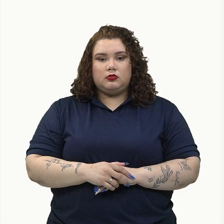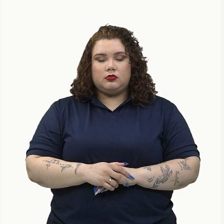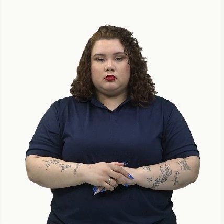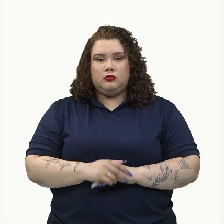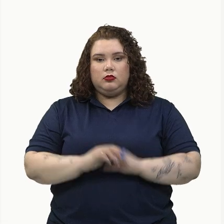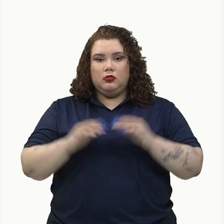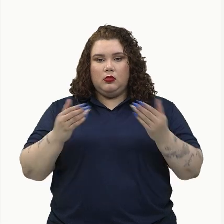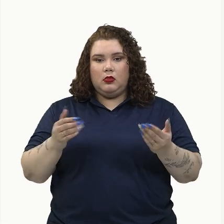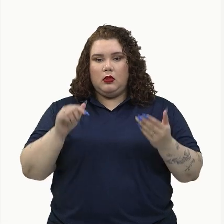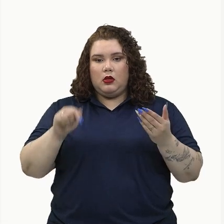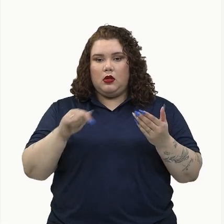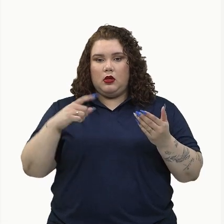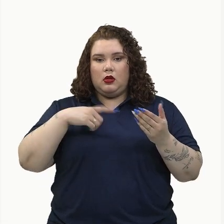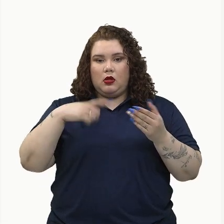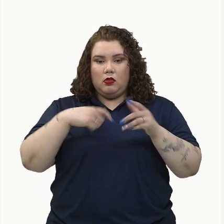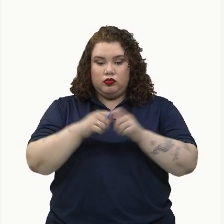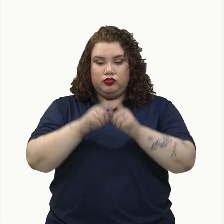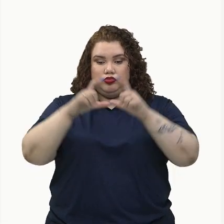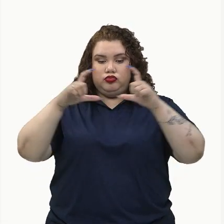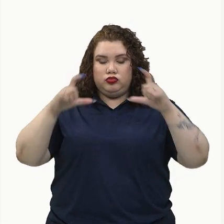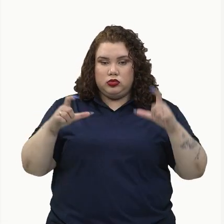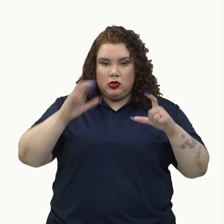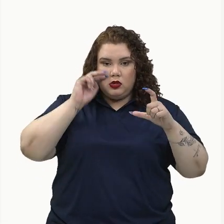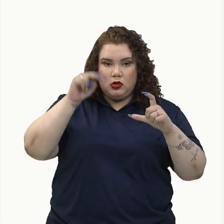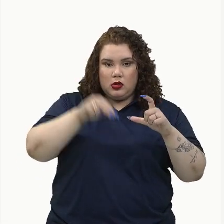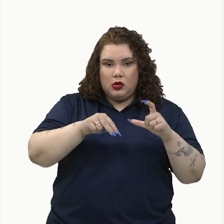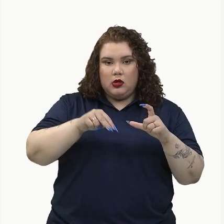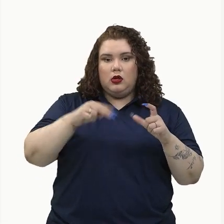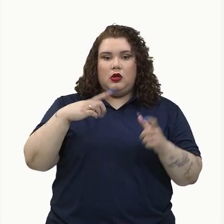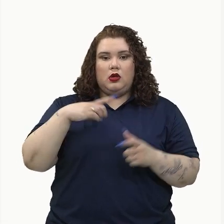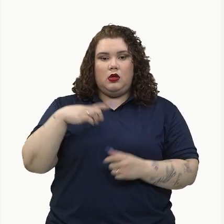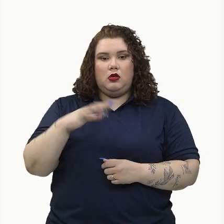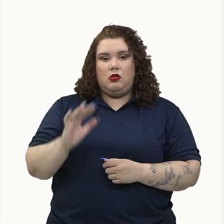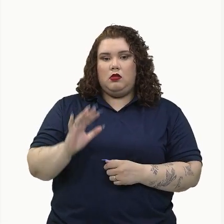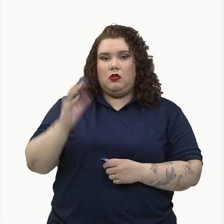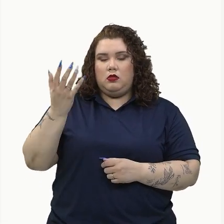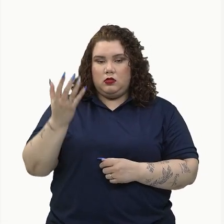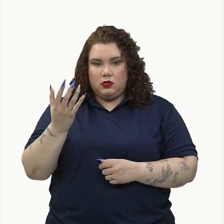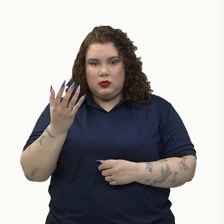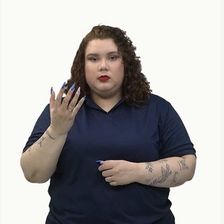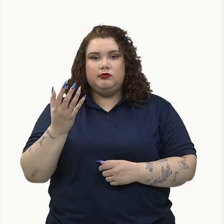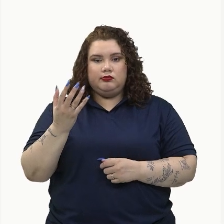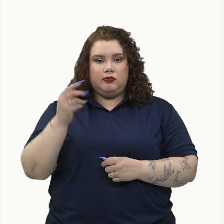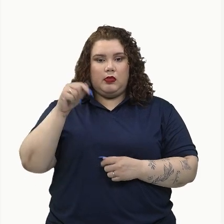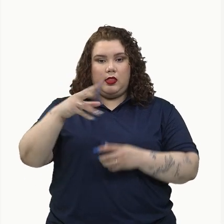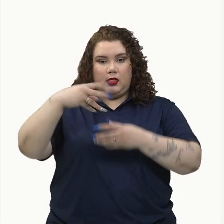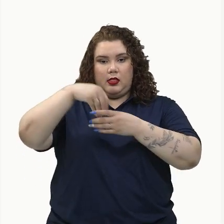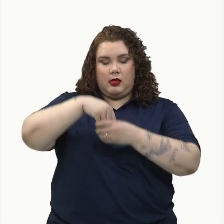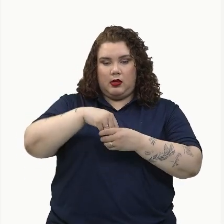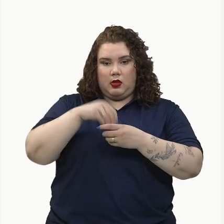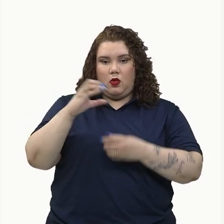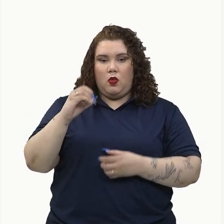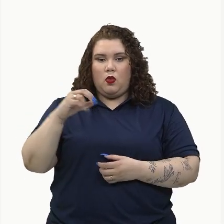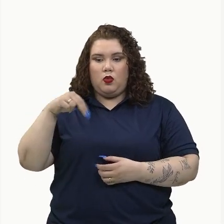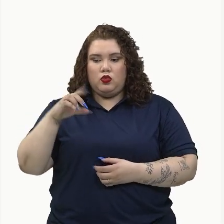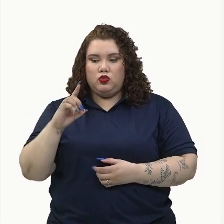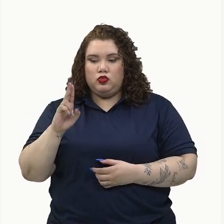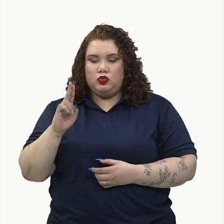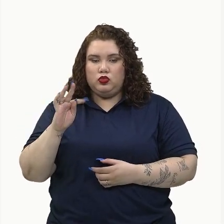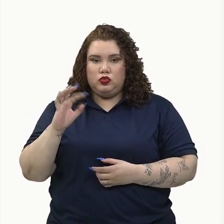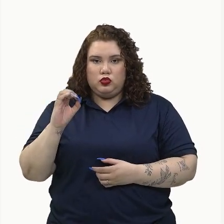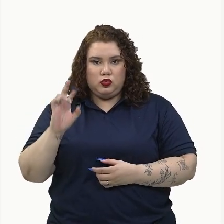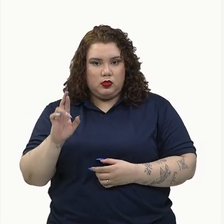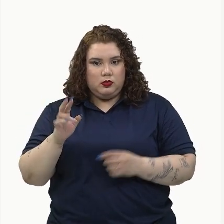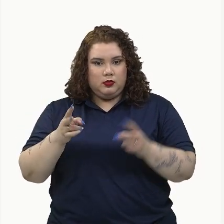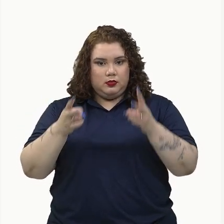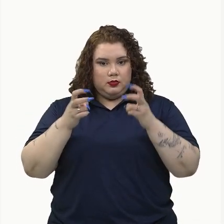peguei aquele fio e percebi o que está ocorrendo dentro desse condutor. Olha só, lá dentro, observem